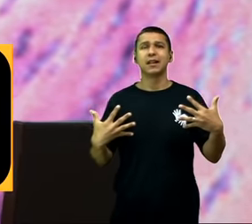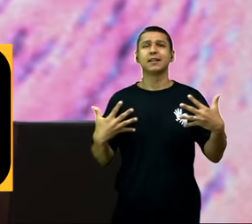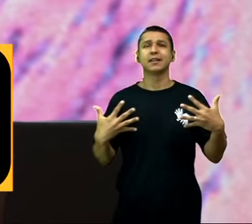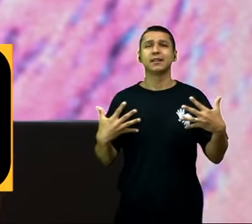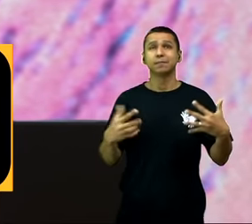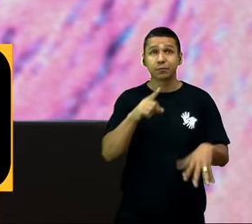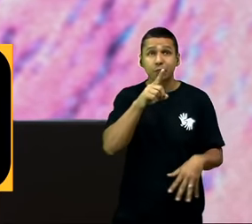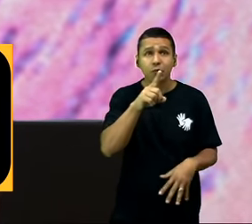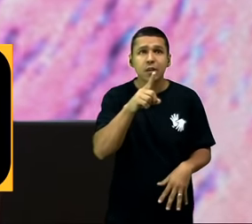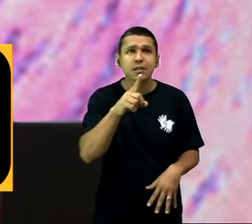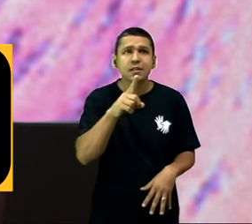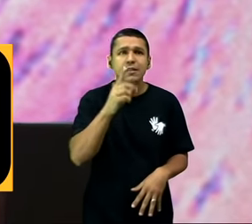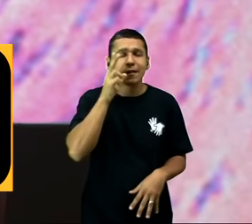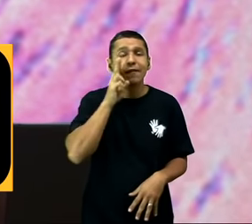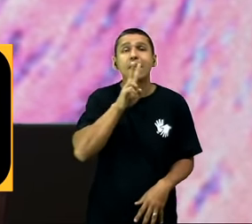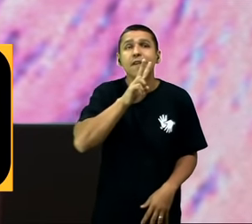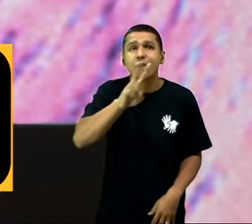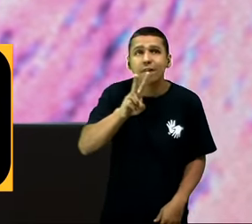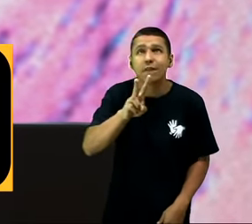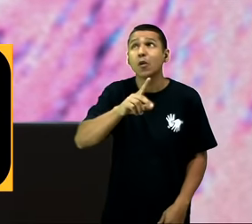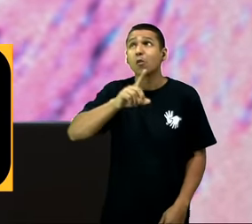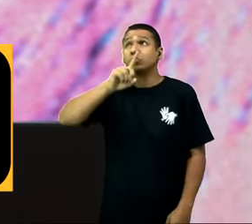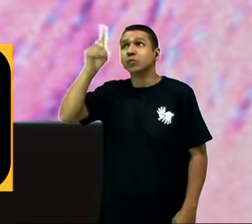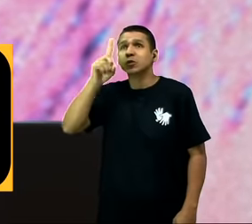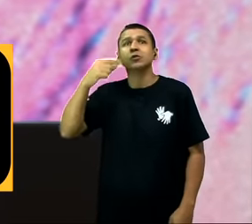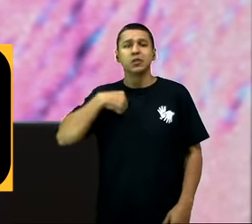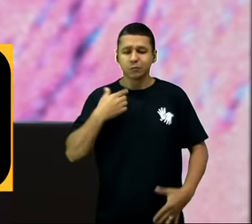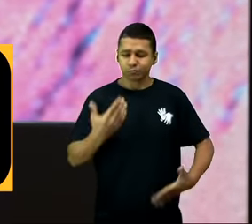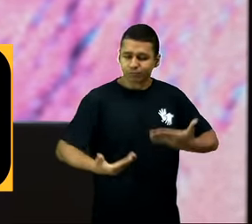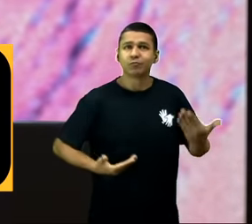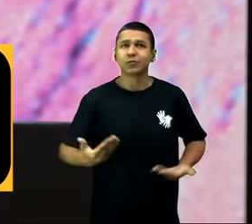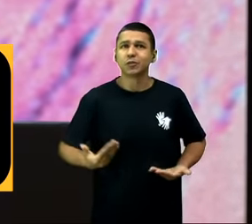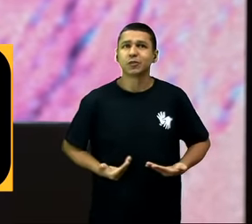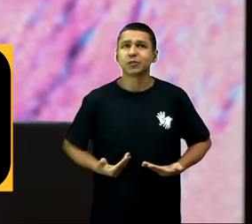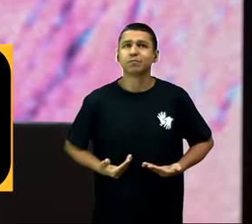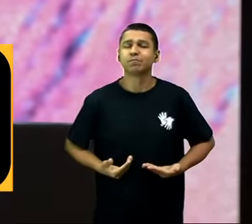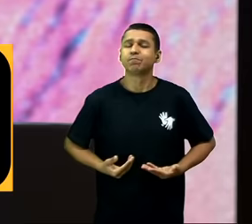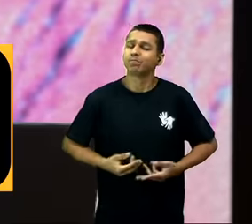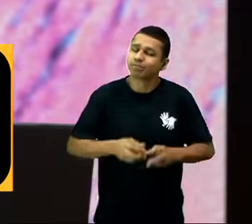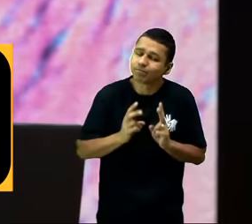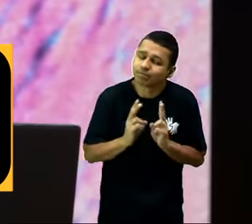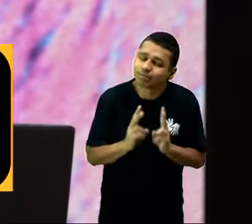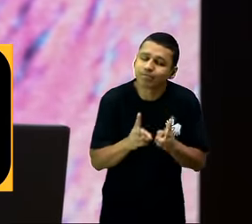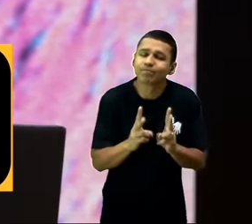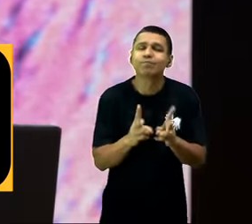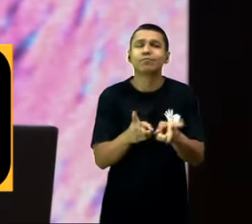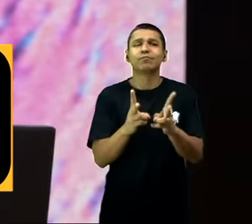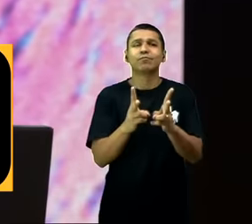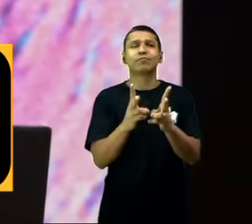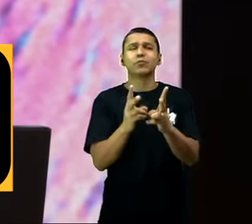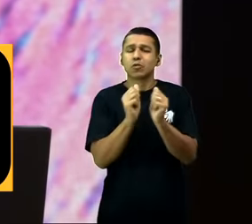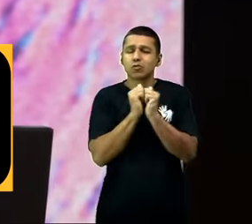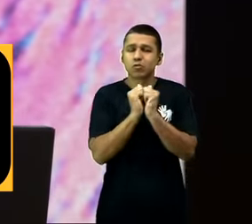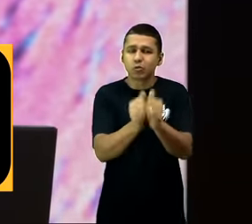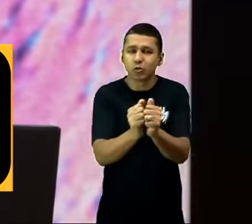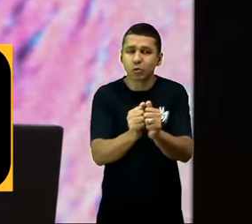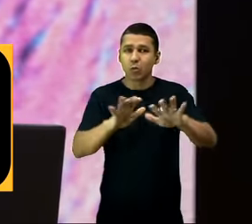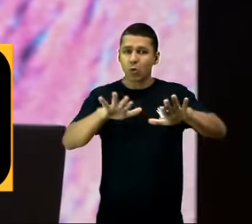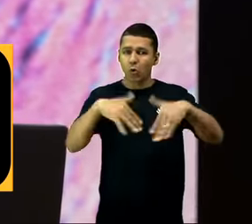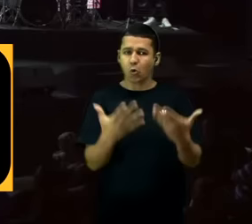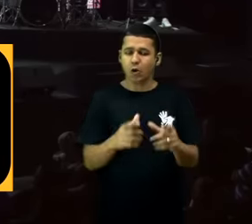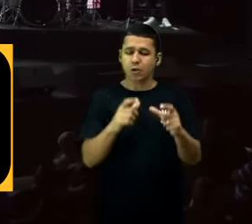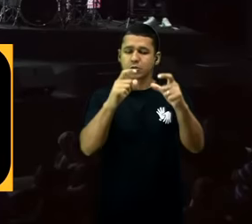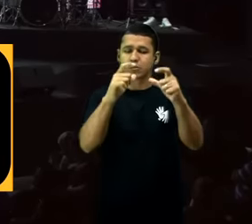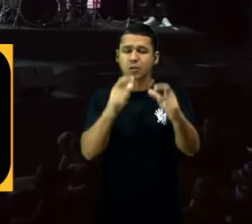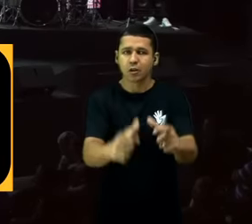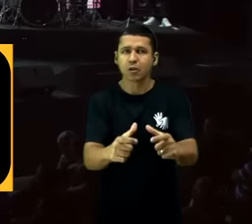Você vai ver o Deus que eu sirvo hoje, filho. E os dois continuaram caminhando juntos. Quando chegaram ao lugar que Deus lhe